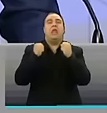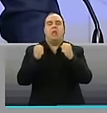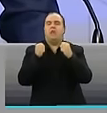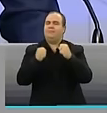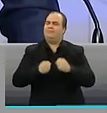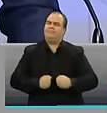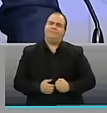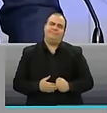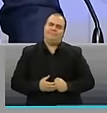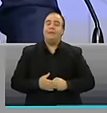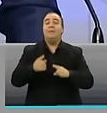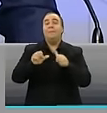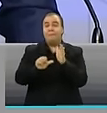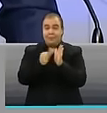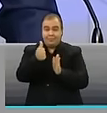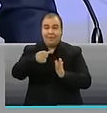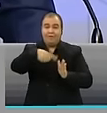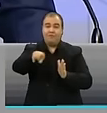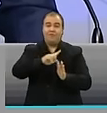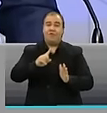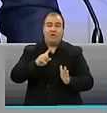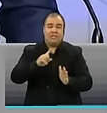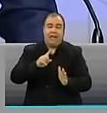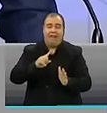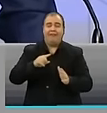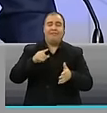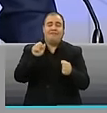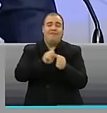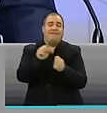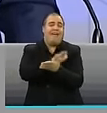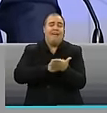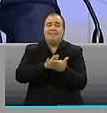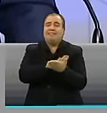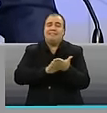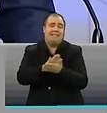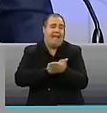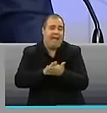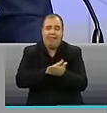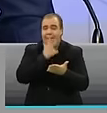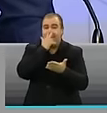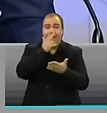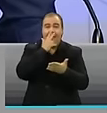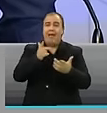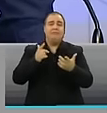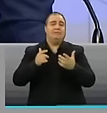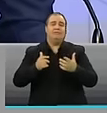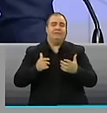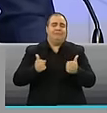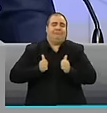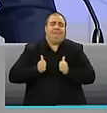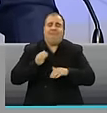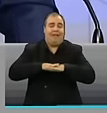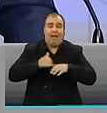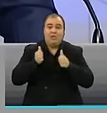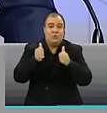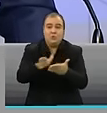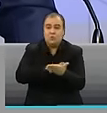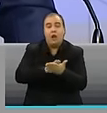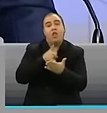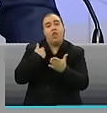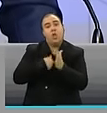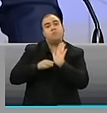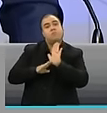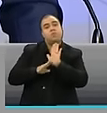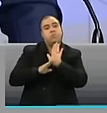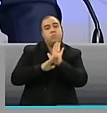Primeiro, Arregões. Boa, da Atena, Arregão, você Arregão, Boles Arregão, no último debate desapareceram. E a gente acabou passando aí na pesquisa